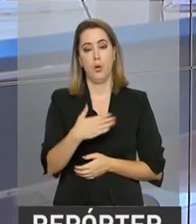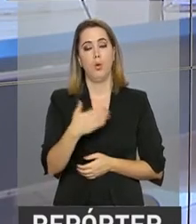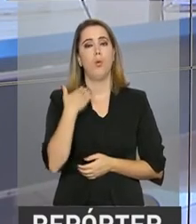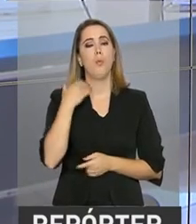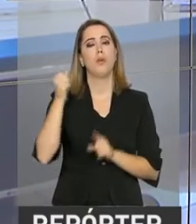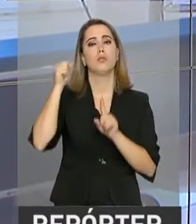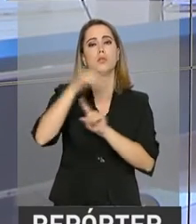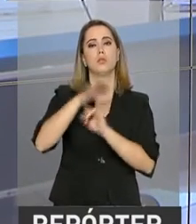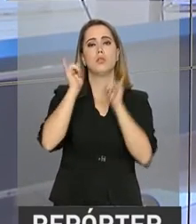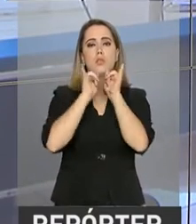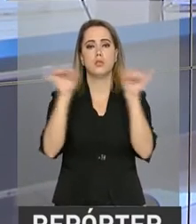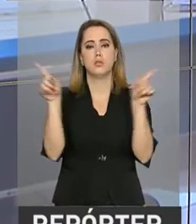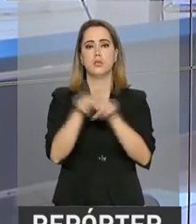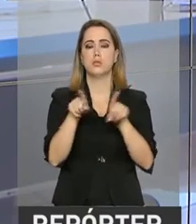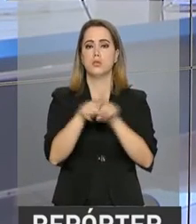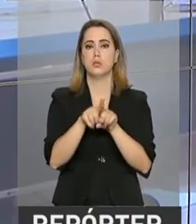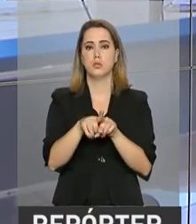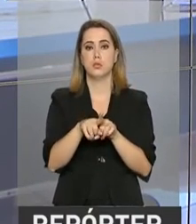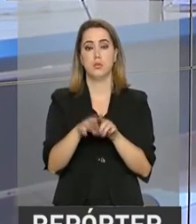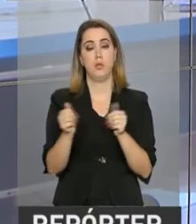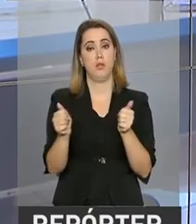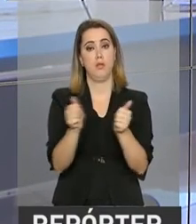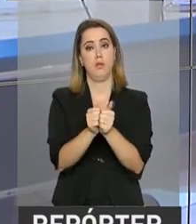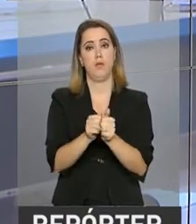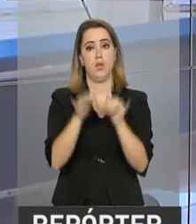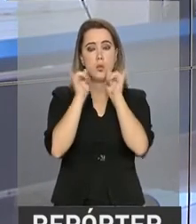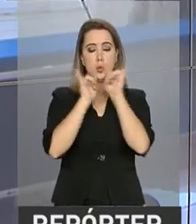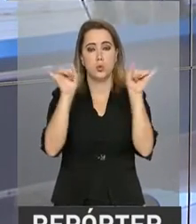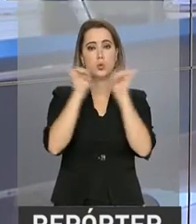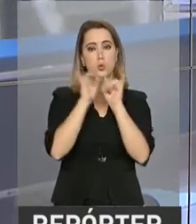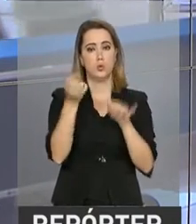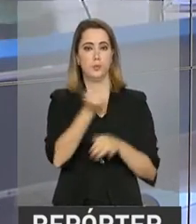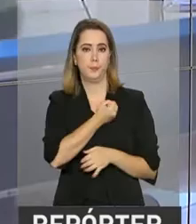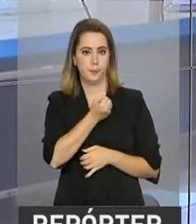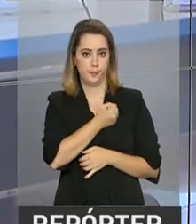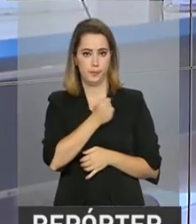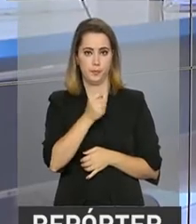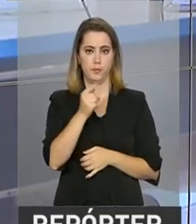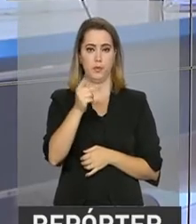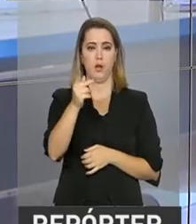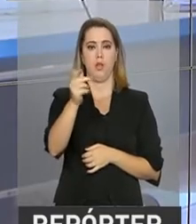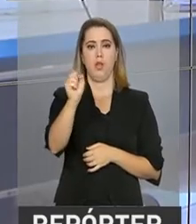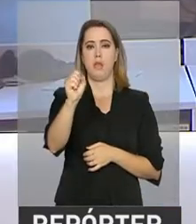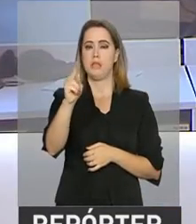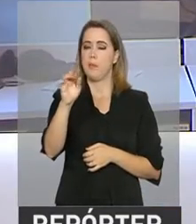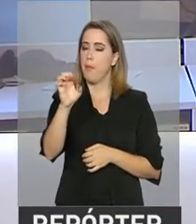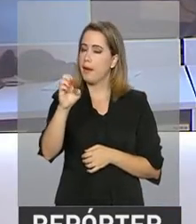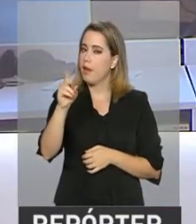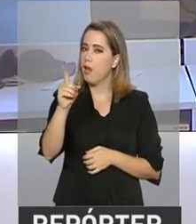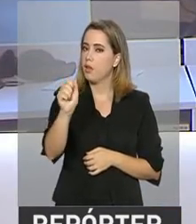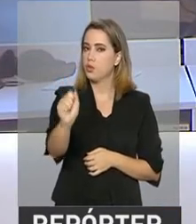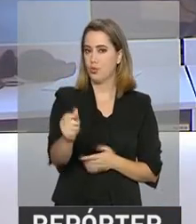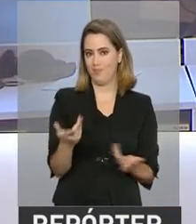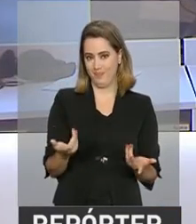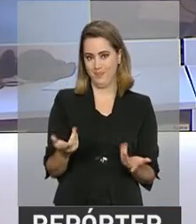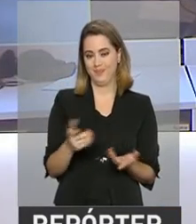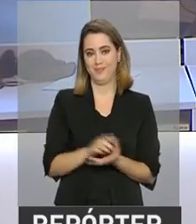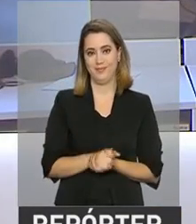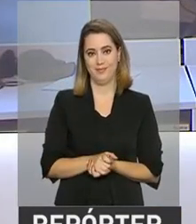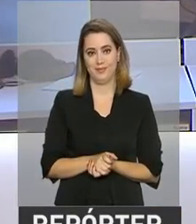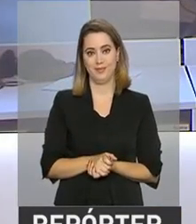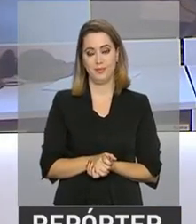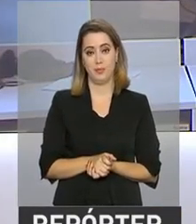anunciou ainda que vai acompanhar e divulgar o indicador mensal do spread bancário no brasil brasil e argentina